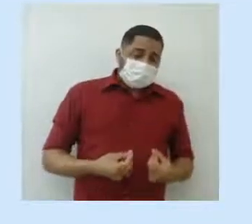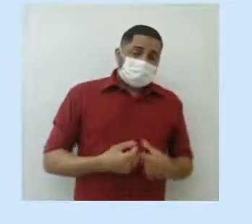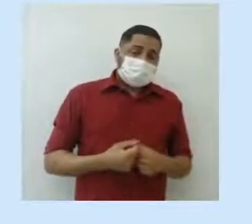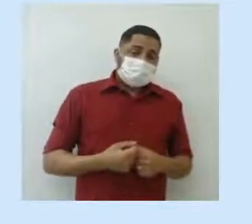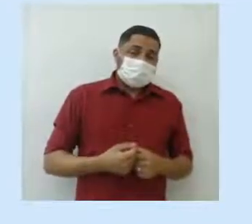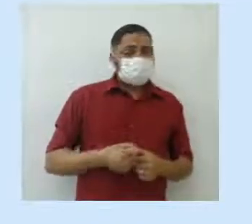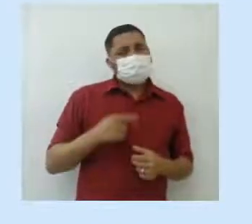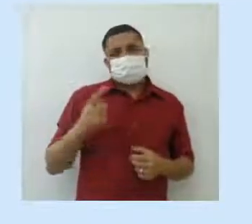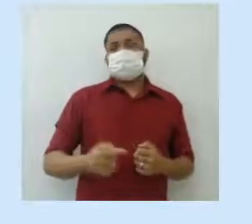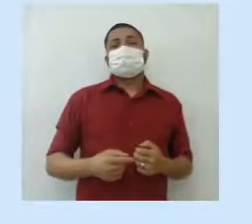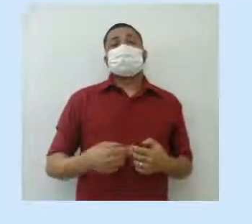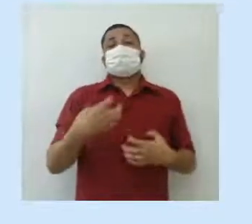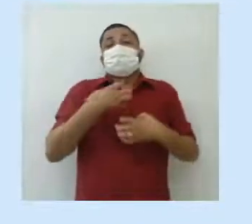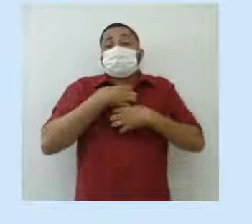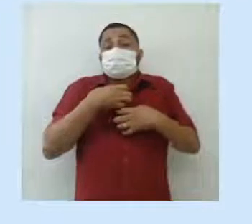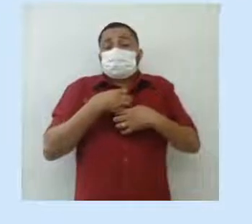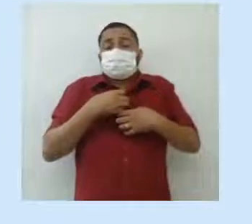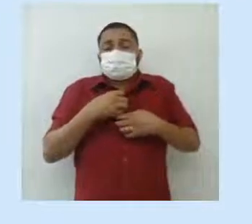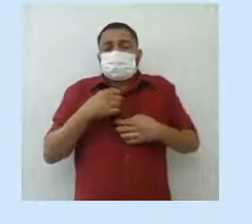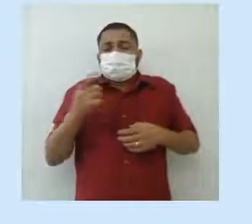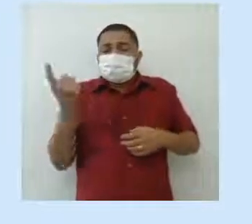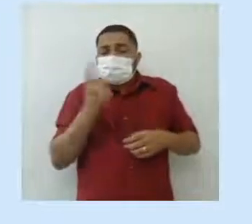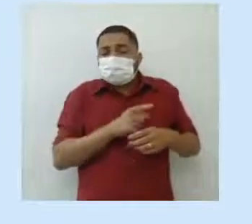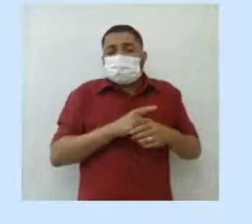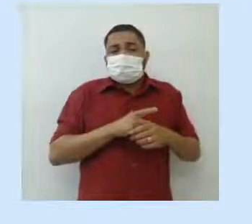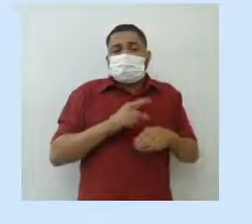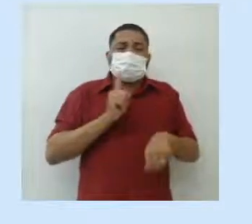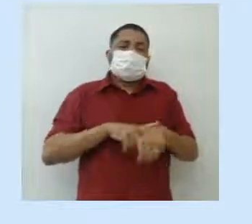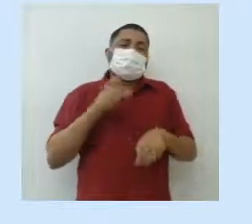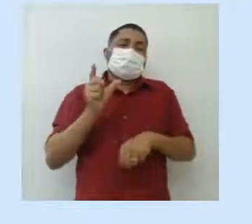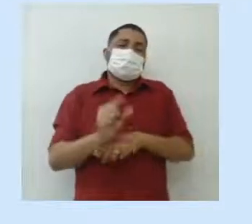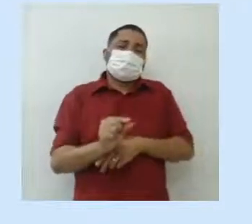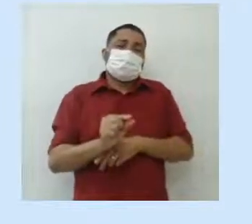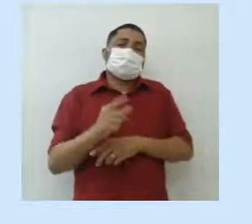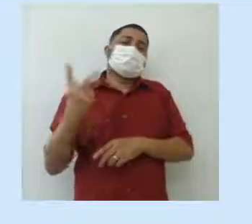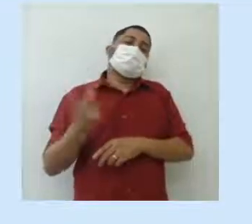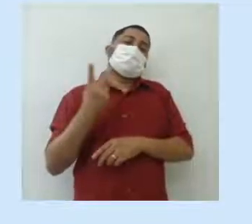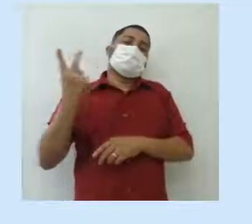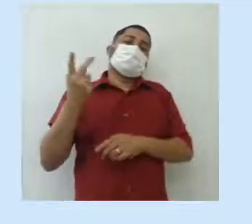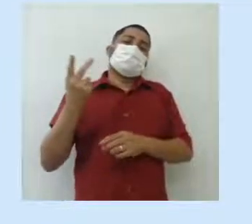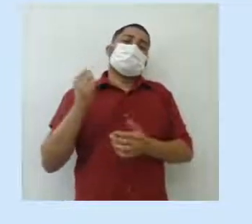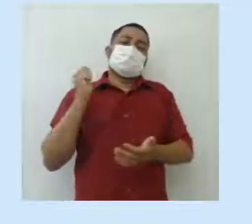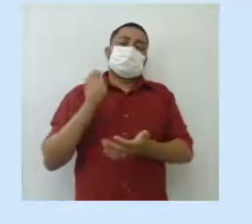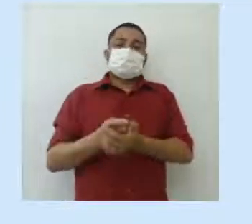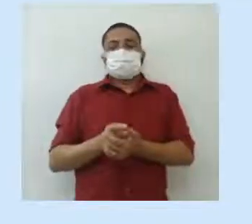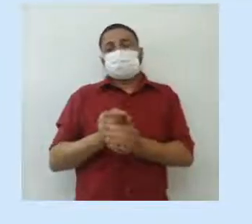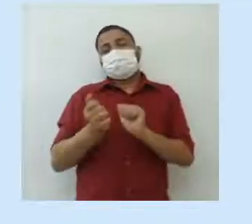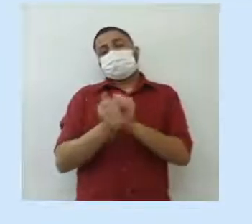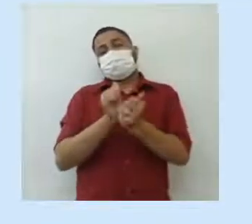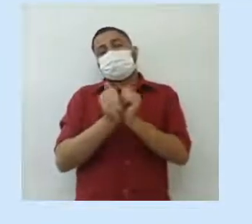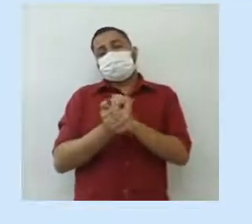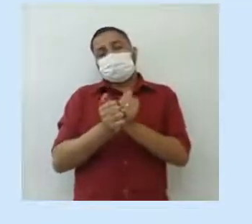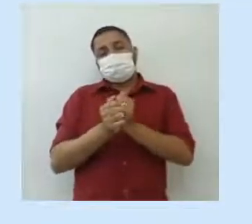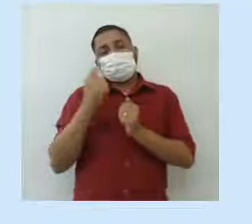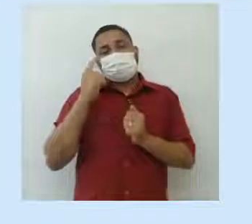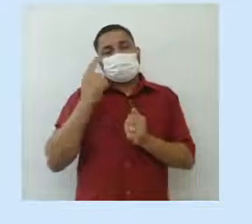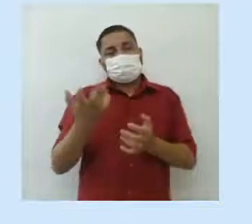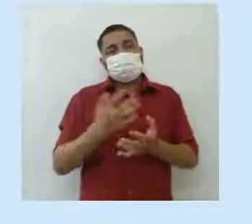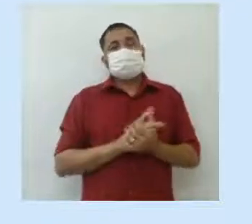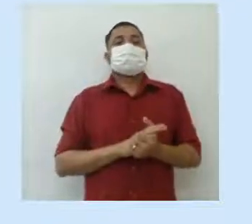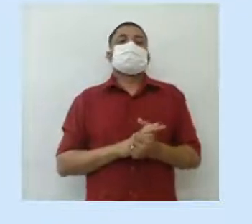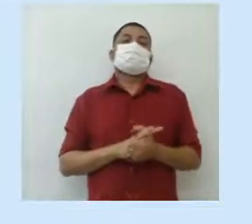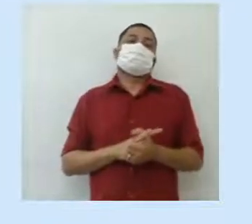forma de resgatar, no curto período, o valor pago pela mercadoria escravizada. Veja só, né?